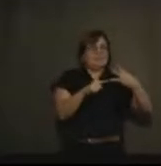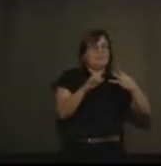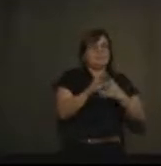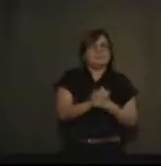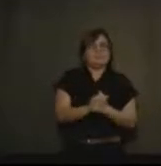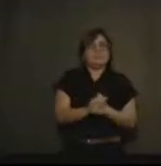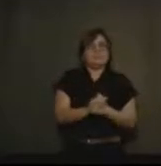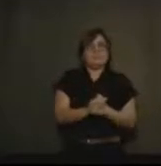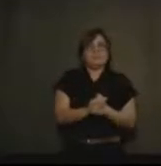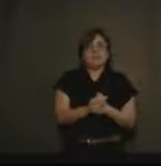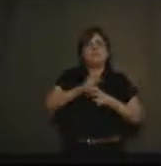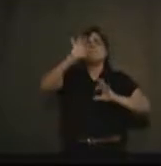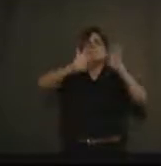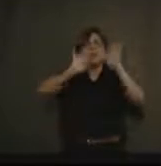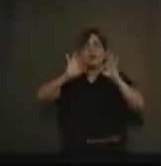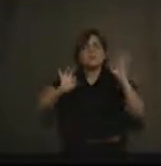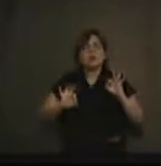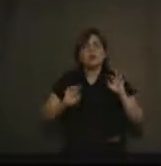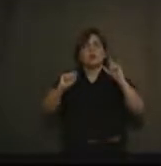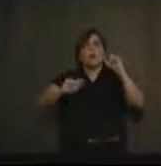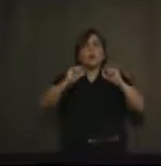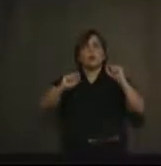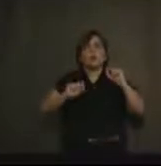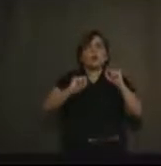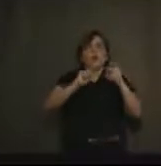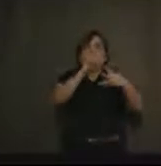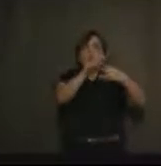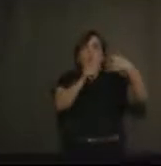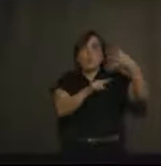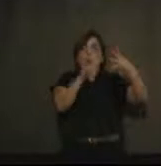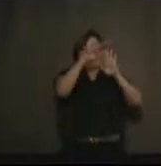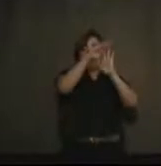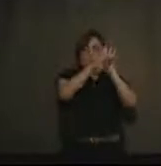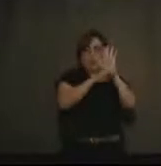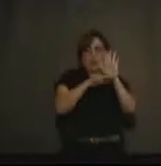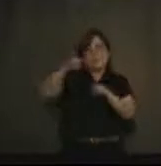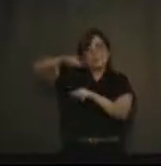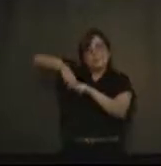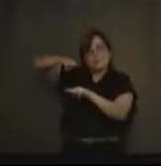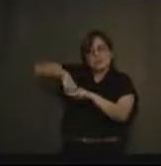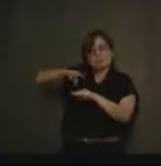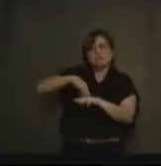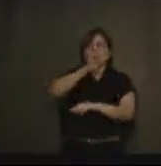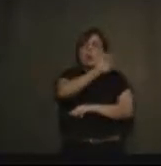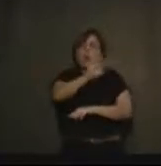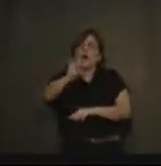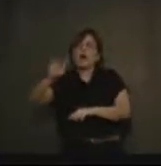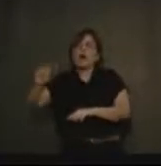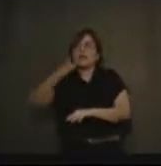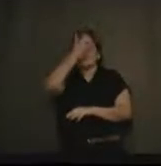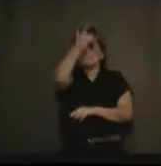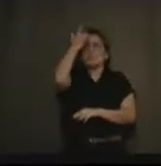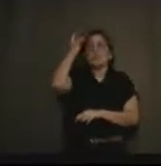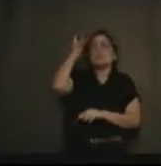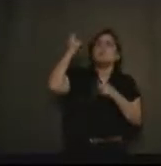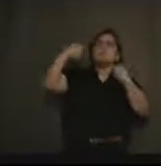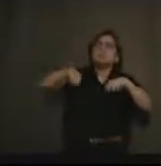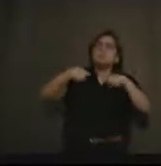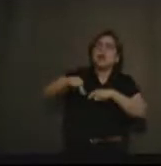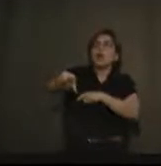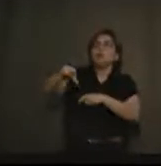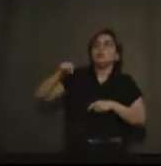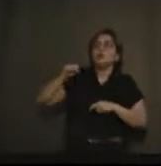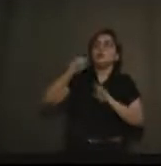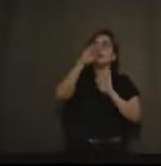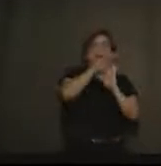Leffler, preparou uma lista de 4 problemas matemáticos e cada candidato deveria escolher um desses problemas e resolvê-lo. O